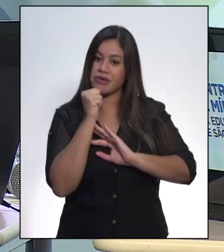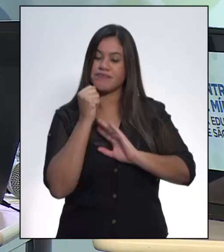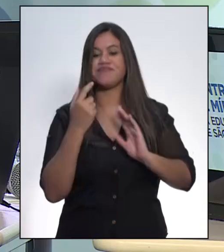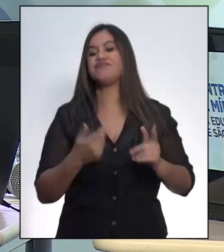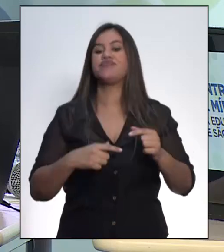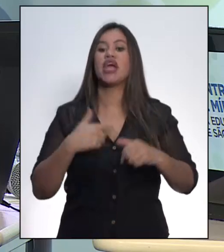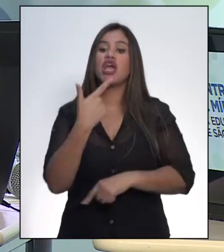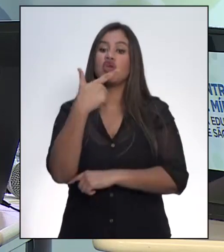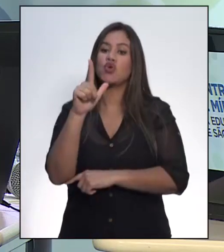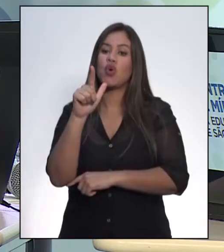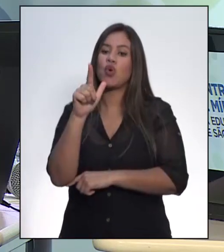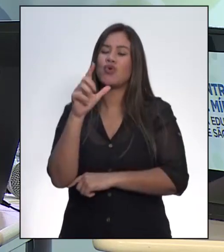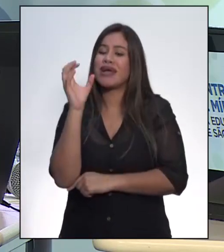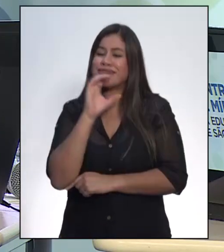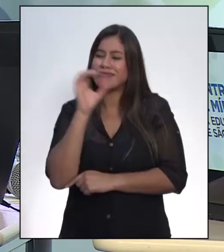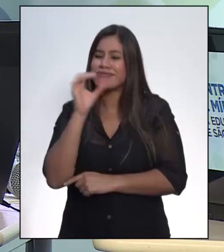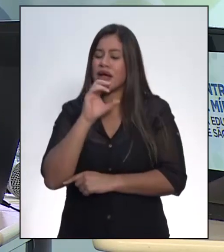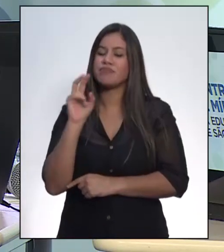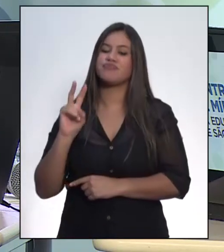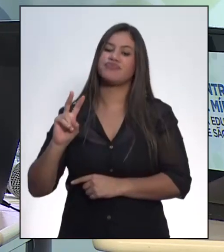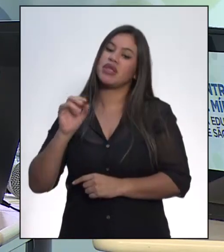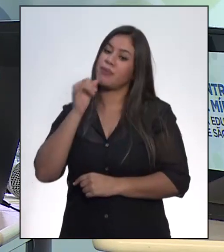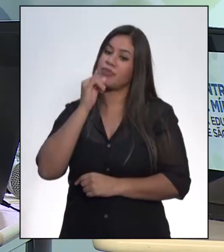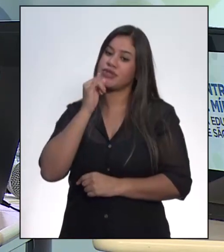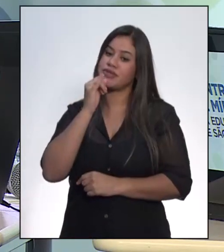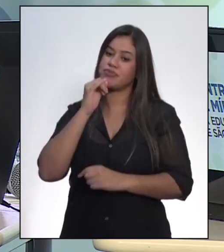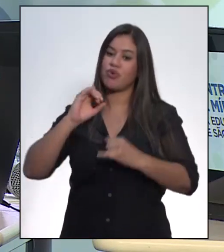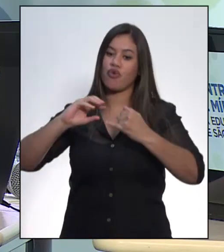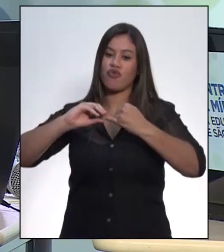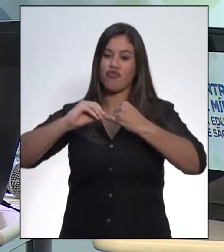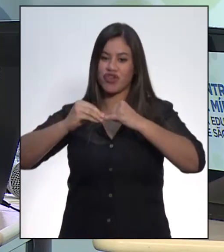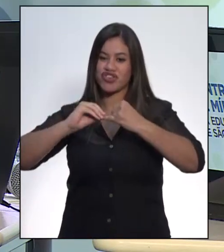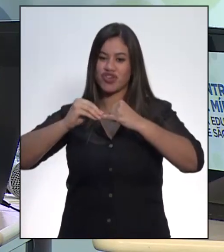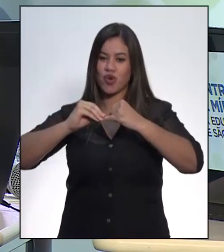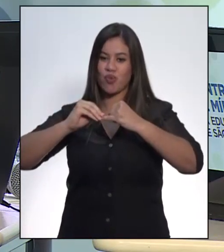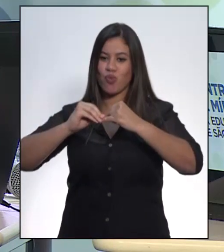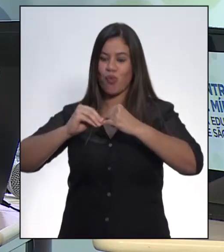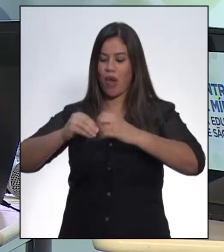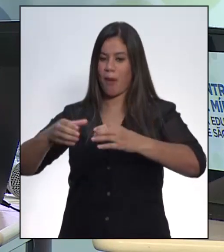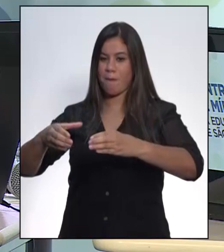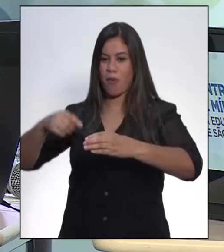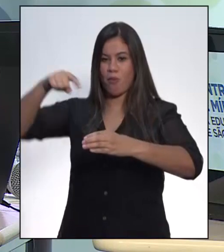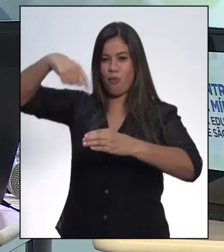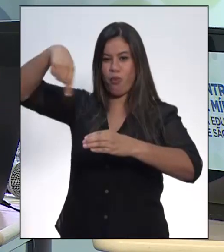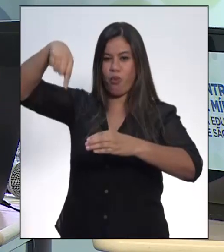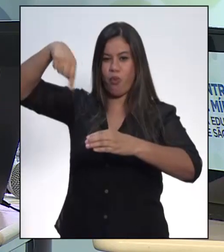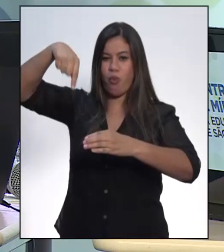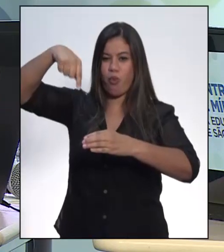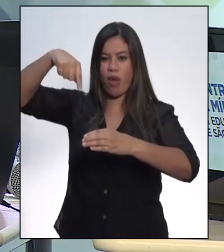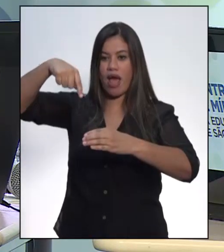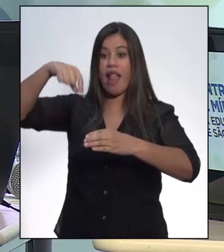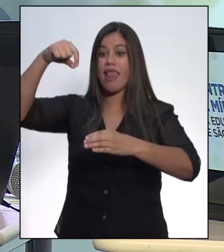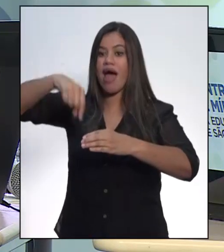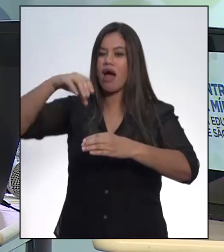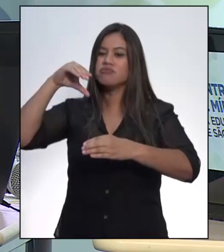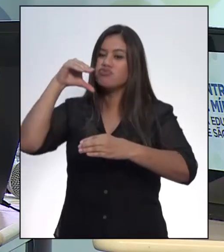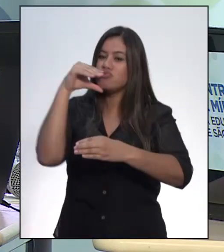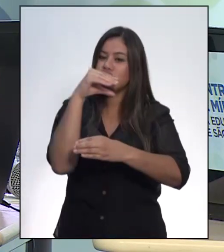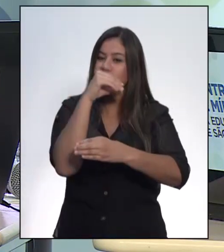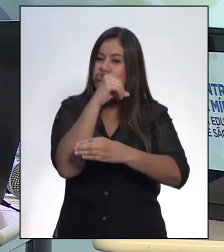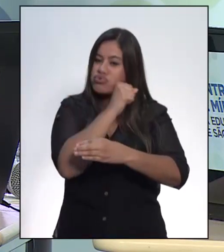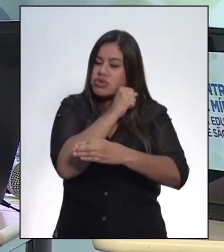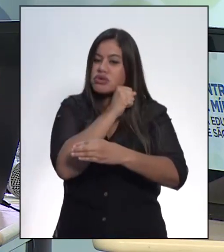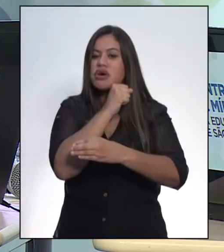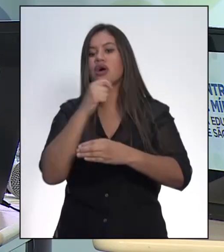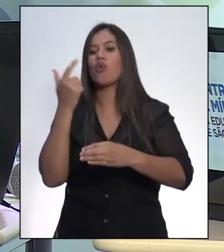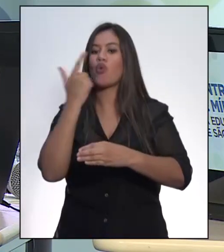transformações eu acelero. Por exemplo, quando eu vou cozinhar o feijão, eu não coloco na panela de pressão, porque ali a temperatura vai ser mais alta, então